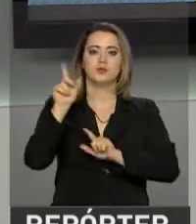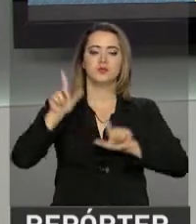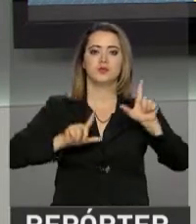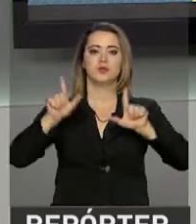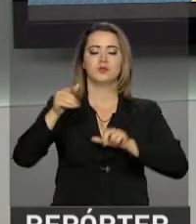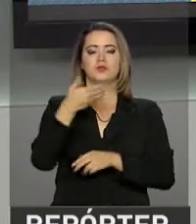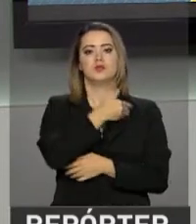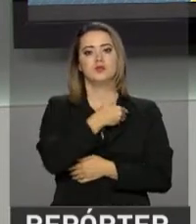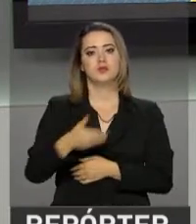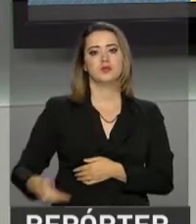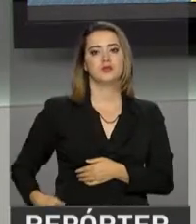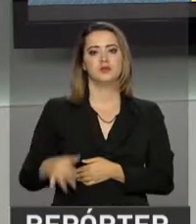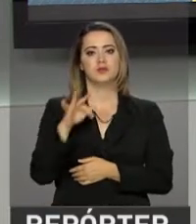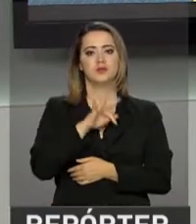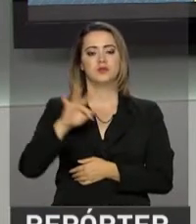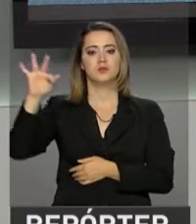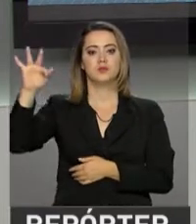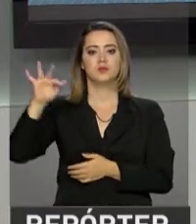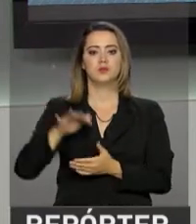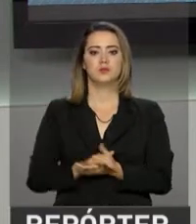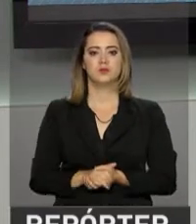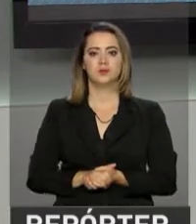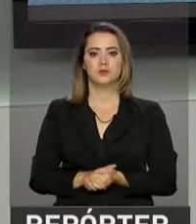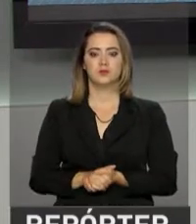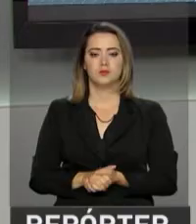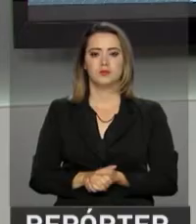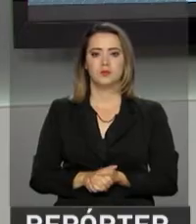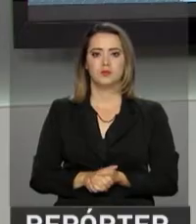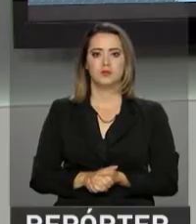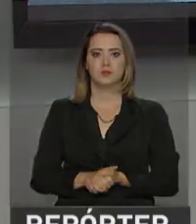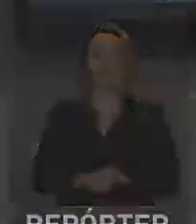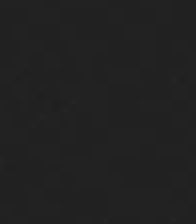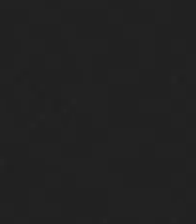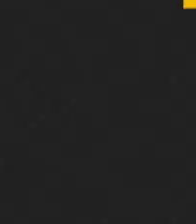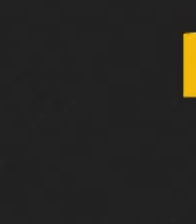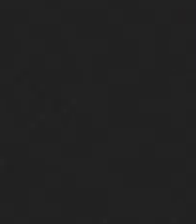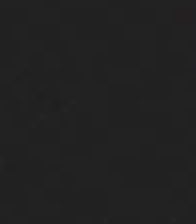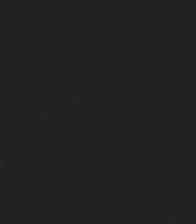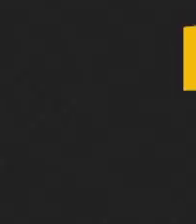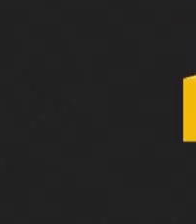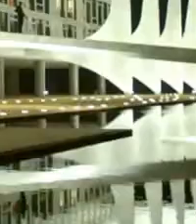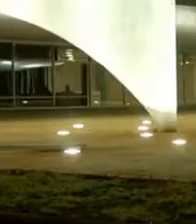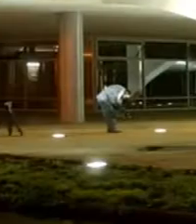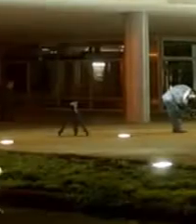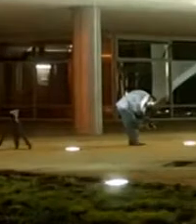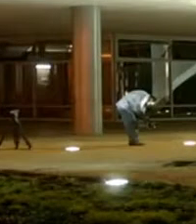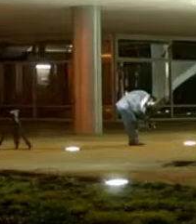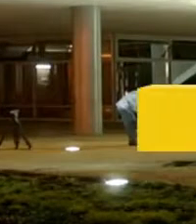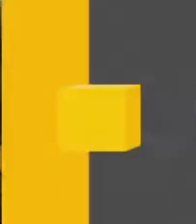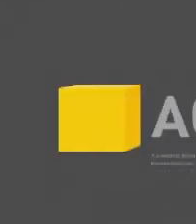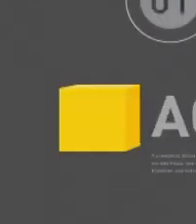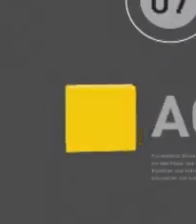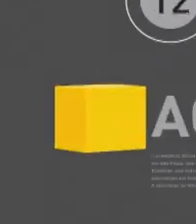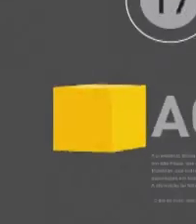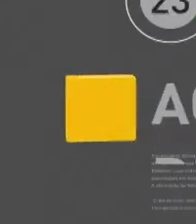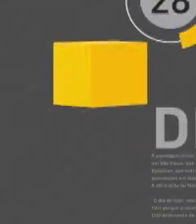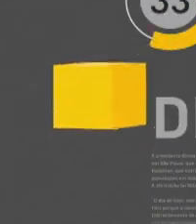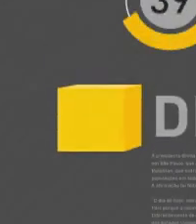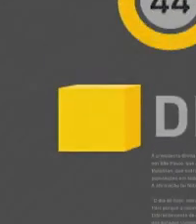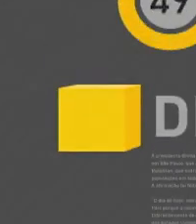continue com a gente aqui na NBR, a TV do Governo Federal.